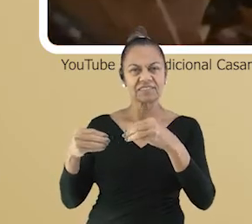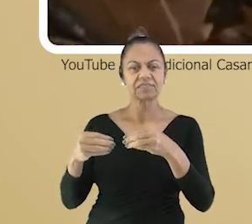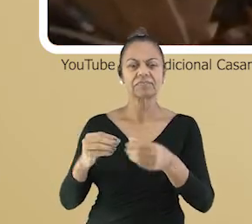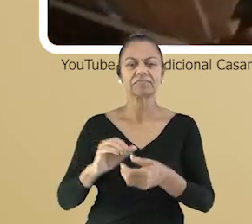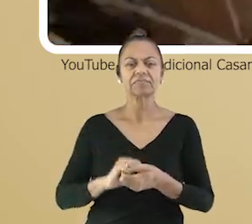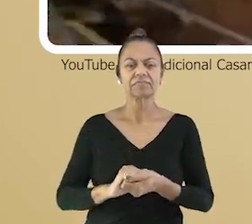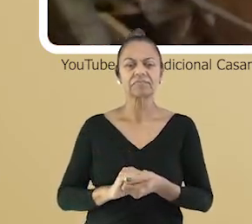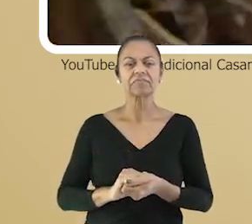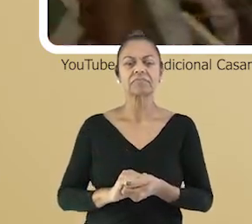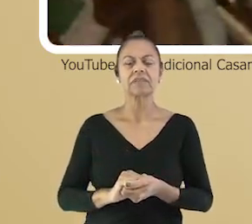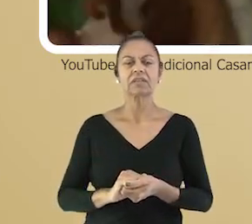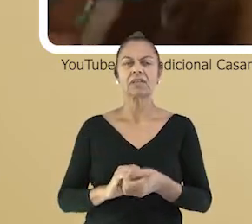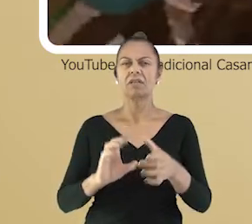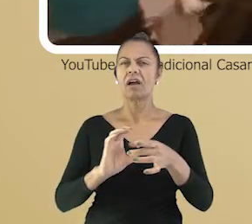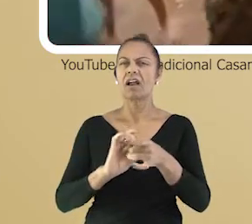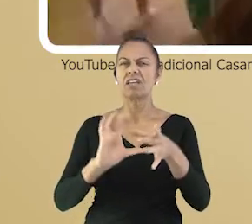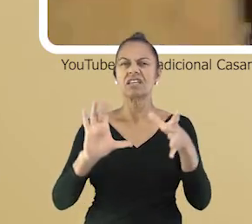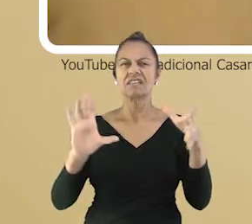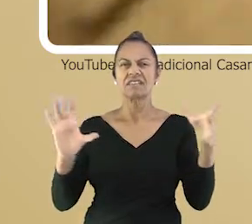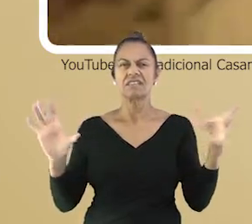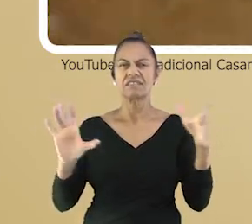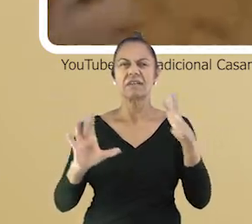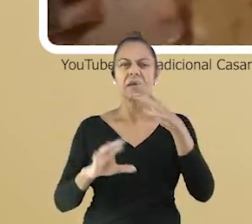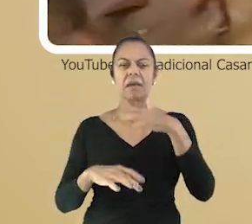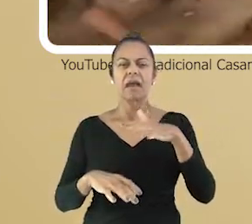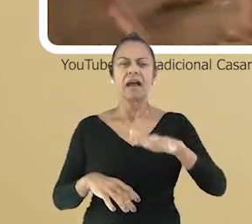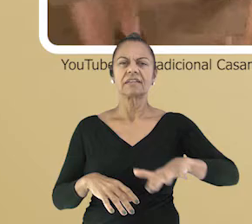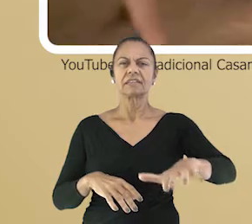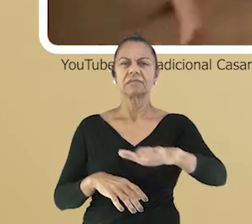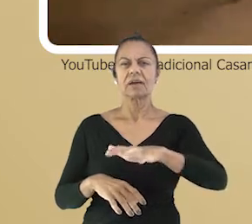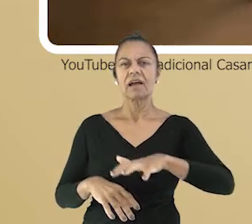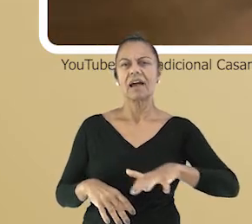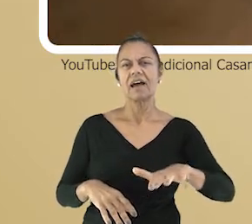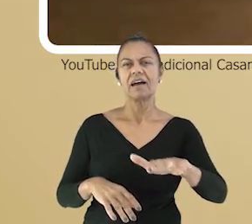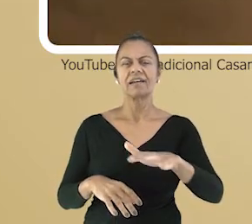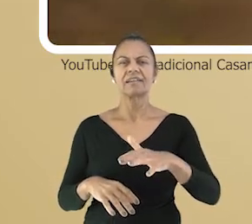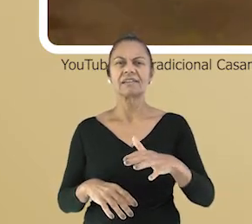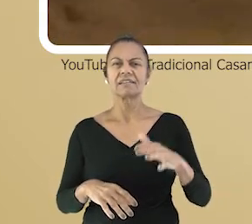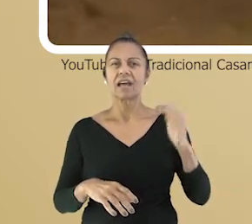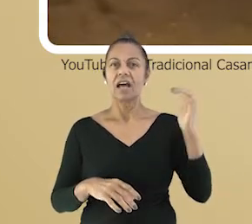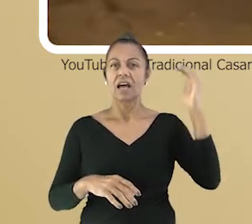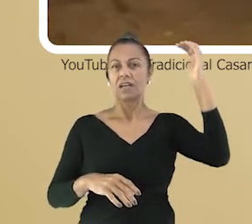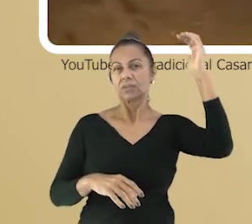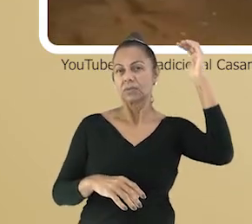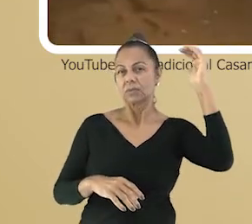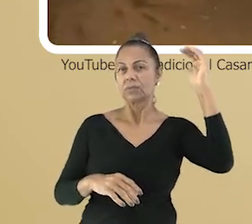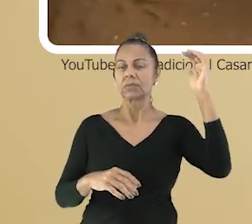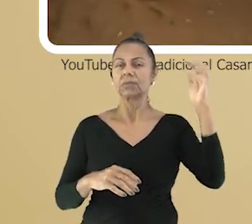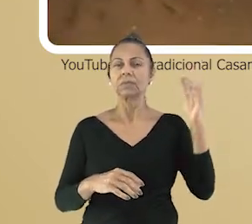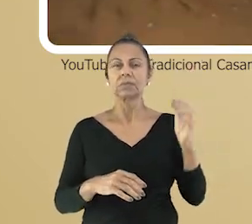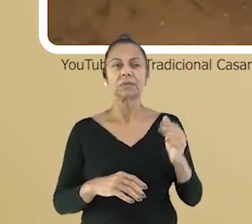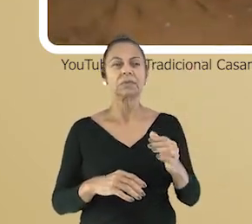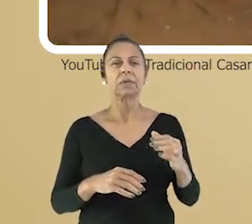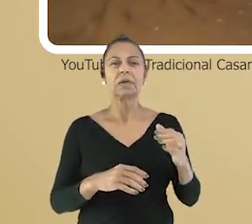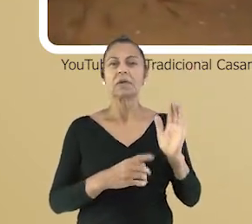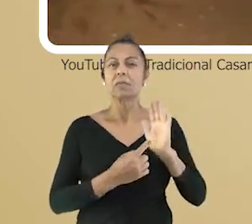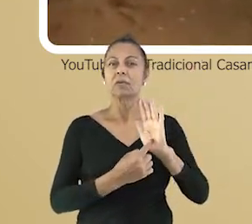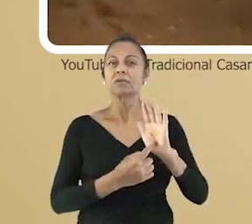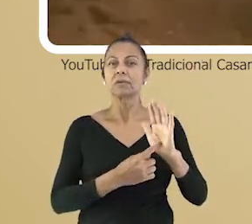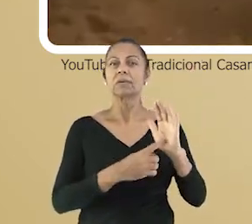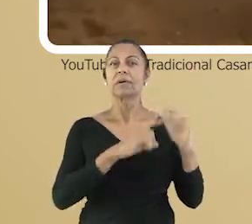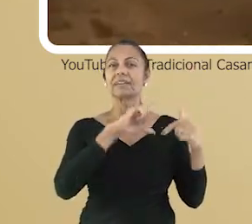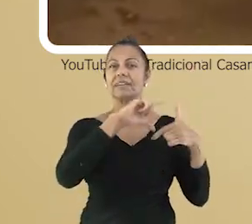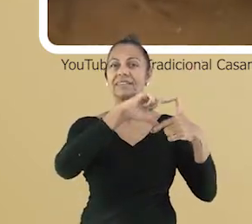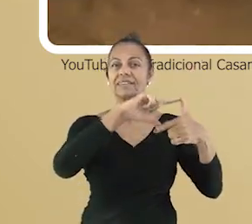O tradicional quebra-louça contou com pratos descartáveis e todos gritando e cantando. O